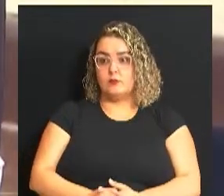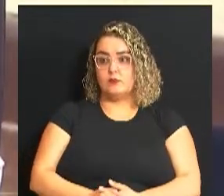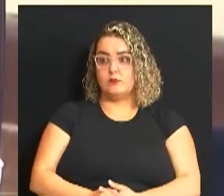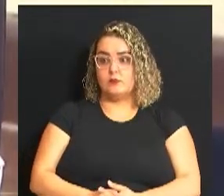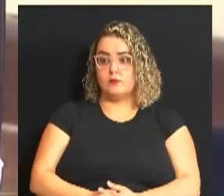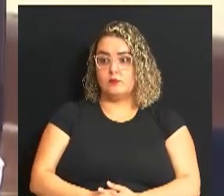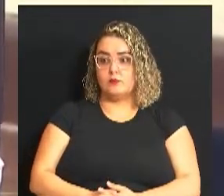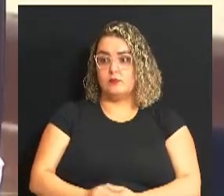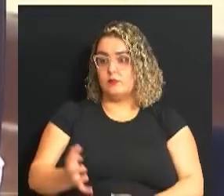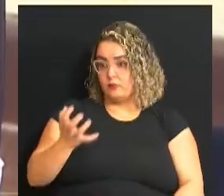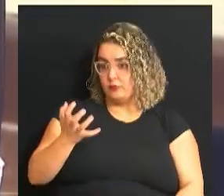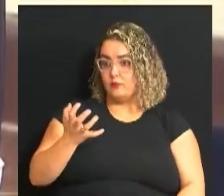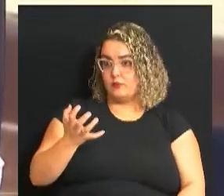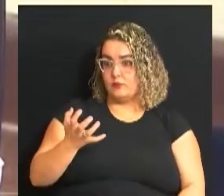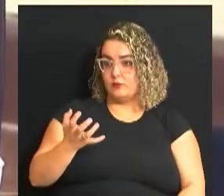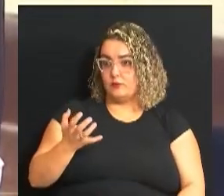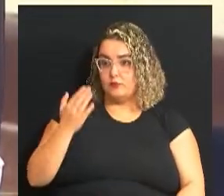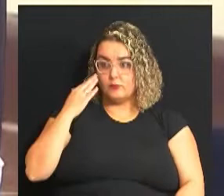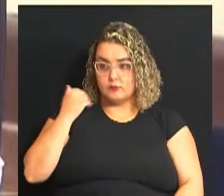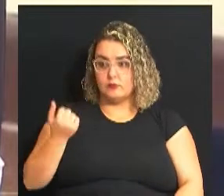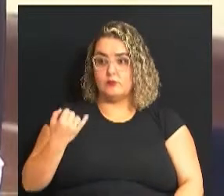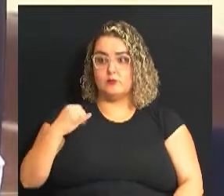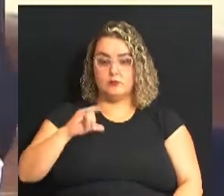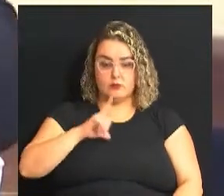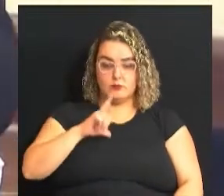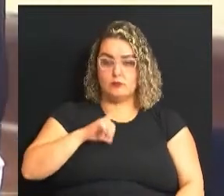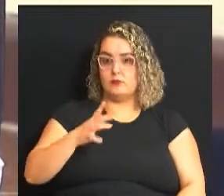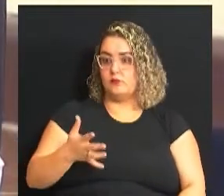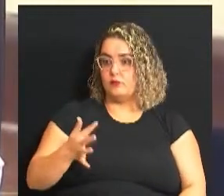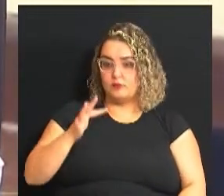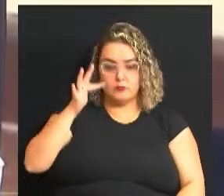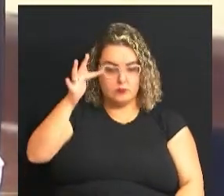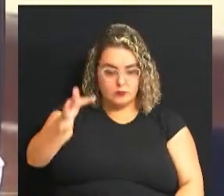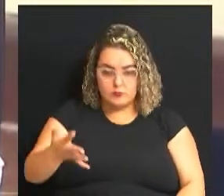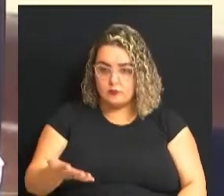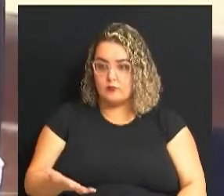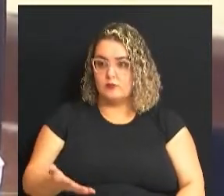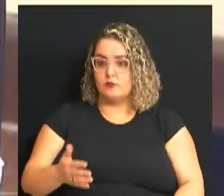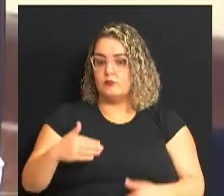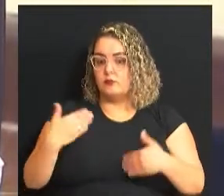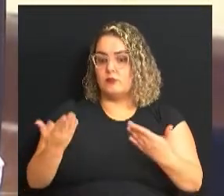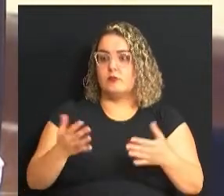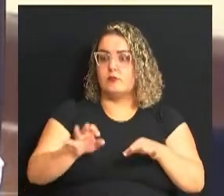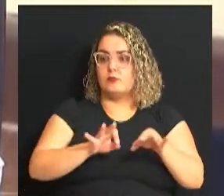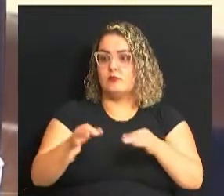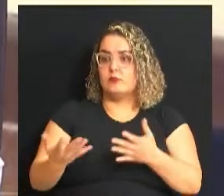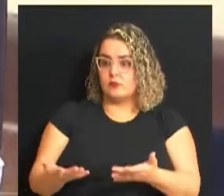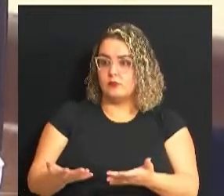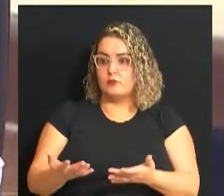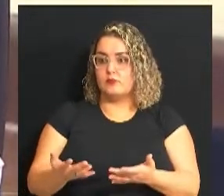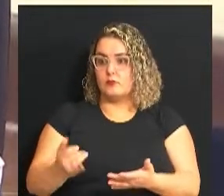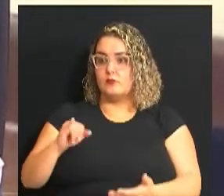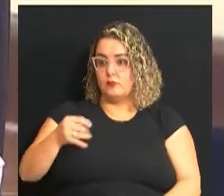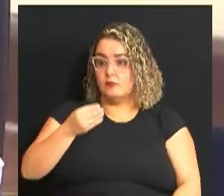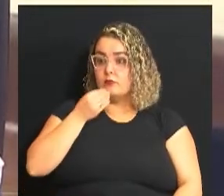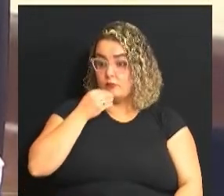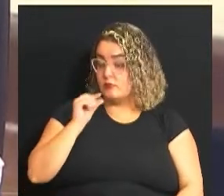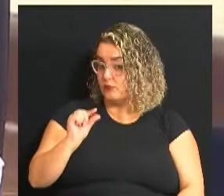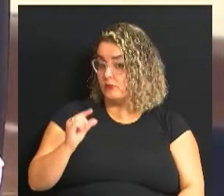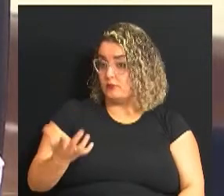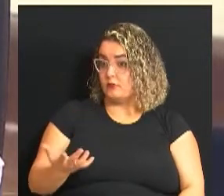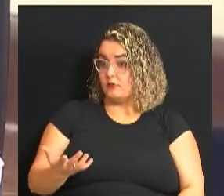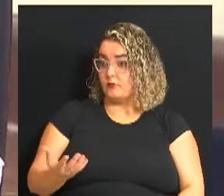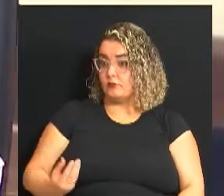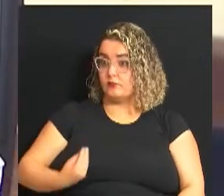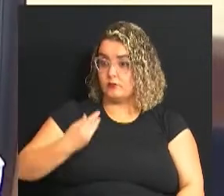eu gostaria, se tem isso no horizonte, o que tem, qual é o projeto, o que, que, enfim, acho que aproveitar um pouco a vinda do secretário